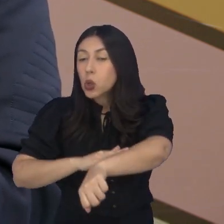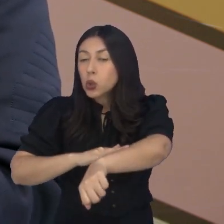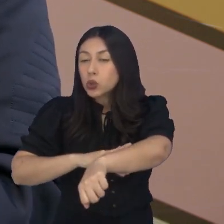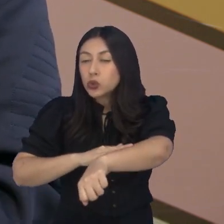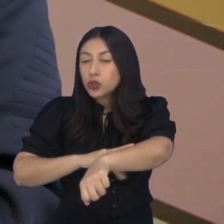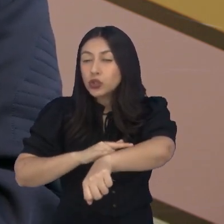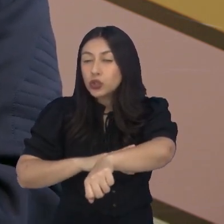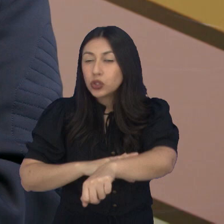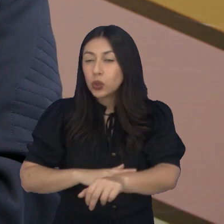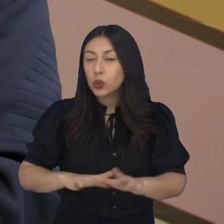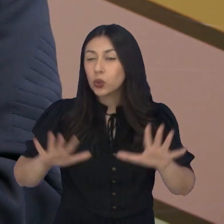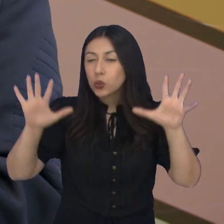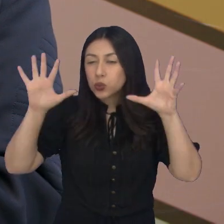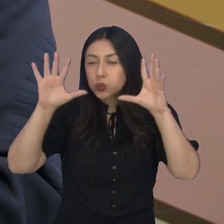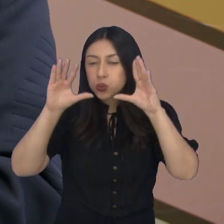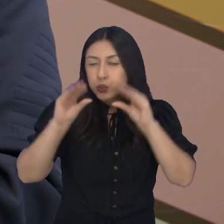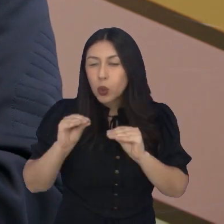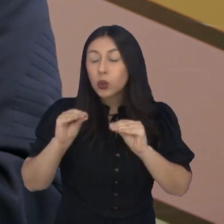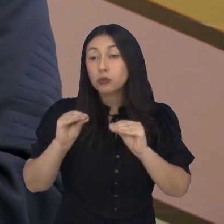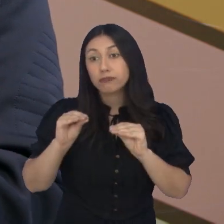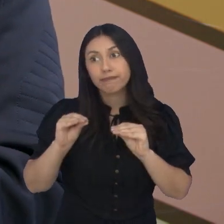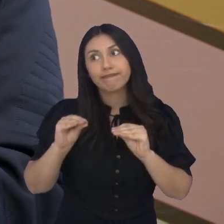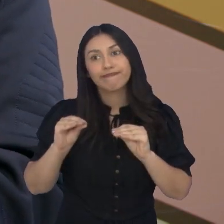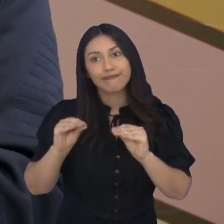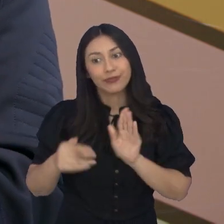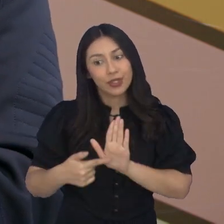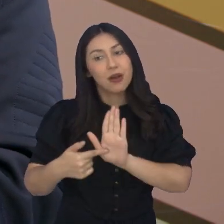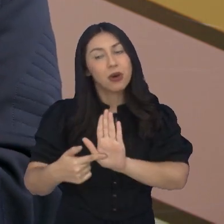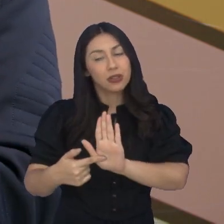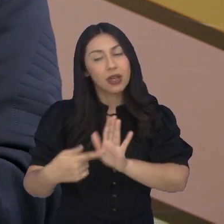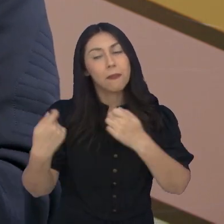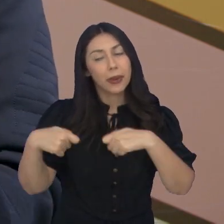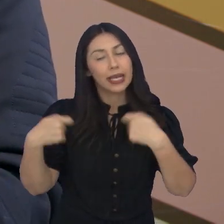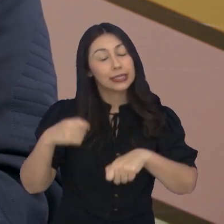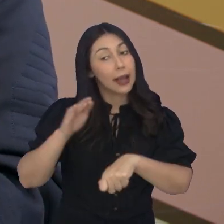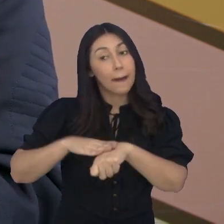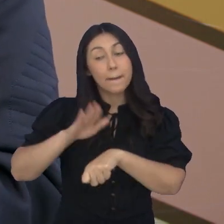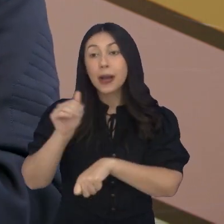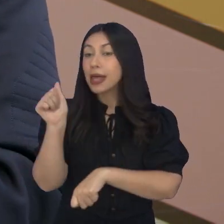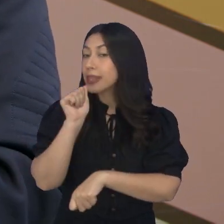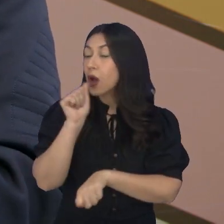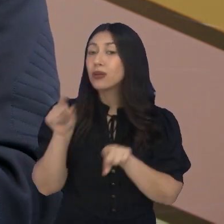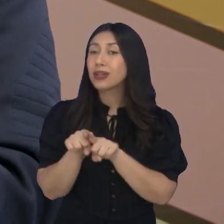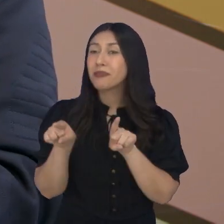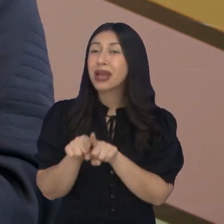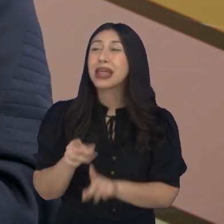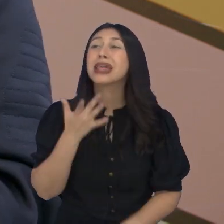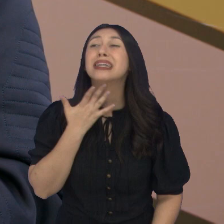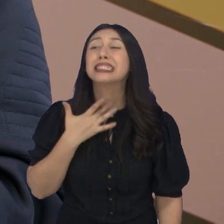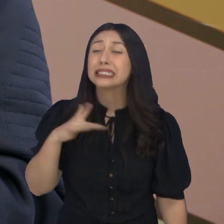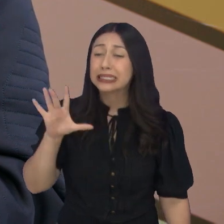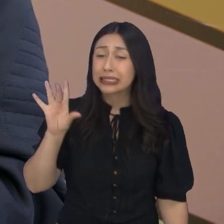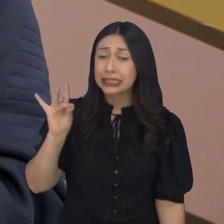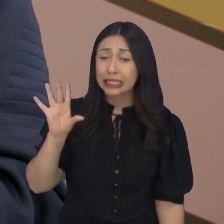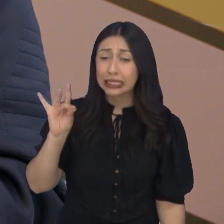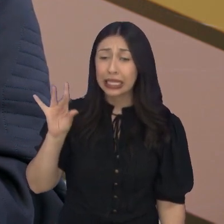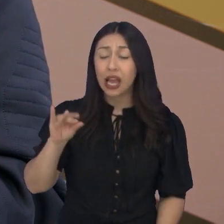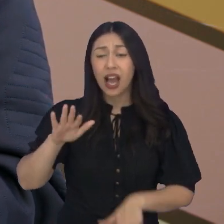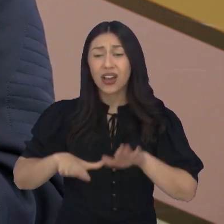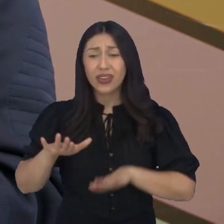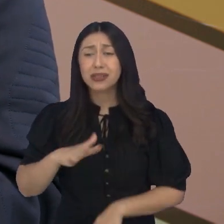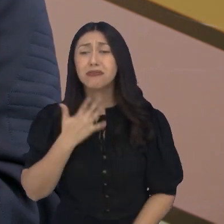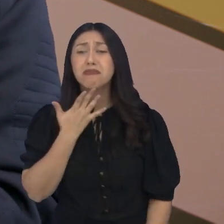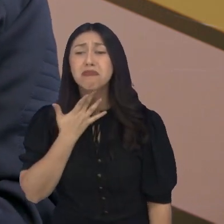você já perdeu muita água e falta hidratar, né? A sede, obviamente, mas às vezes a gente deixa passar aquela sede